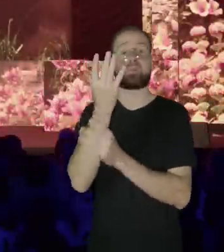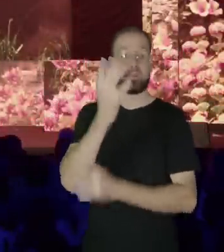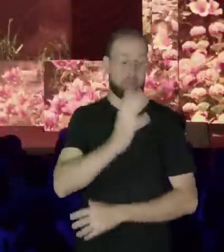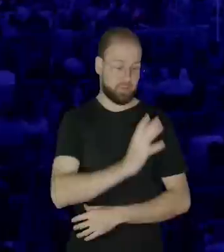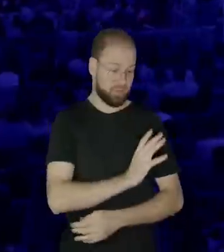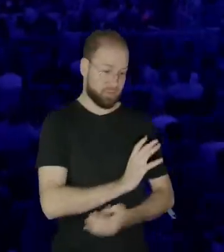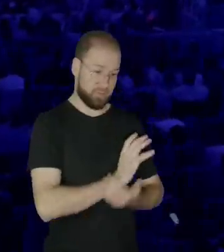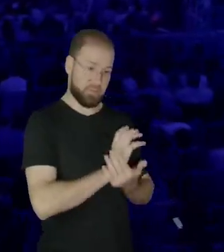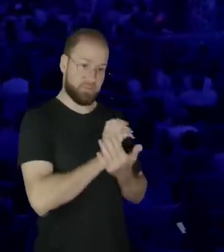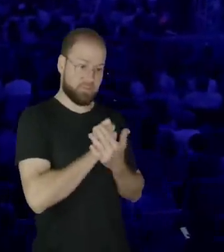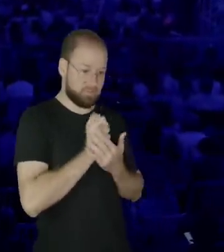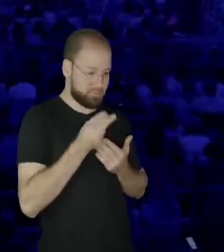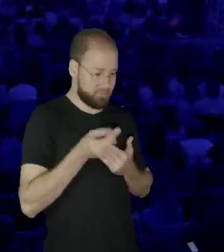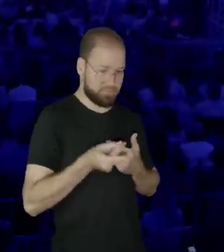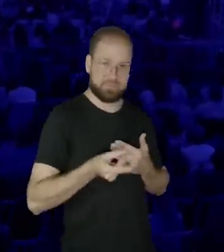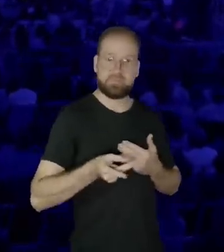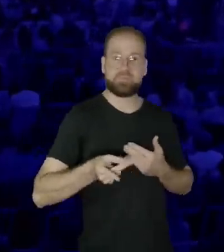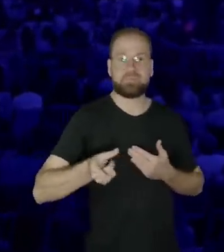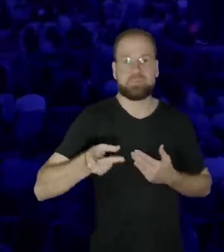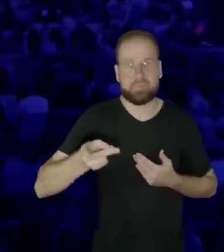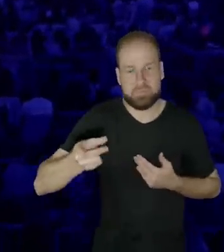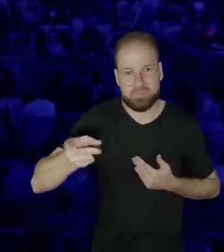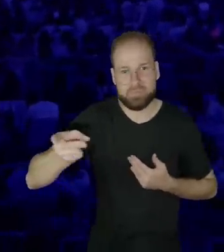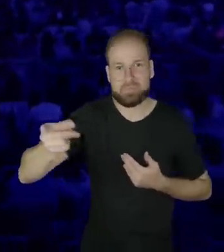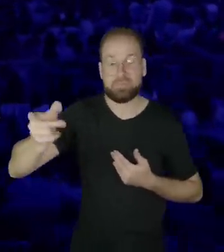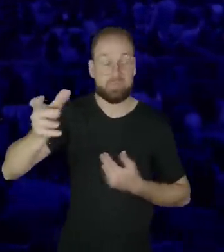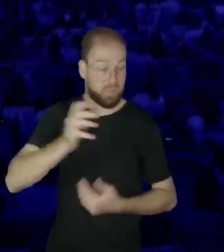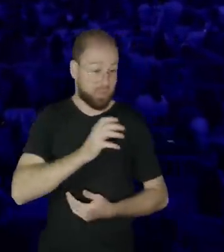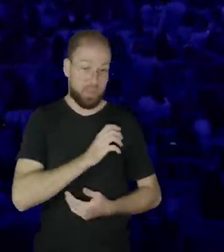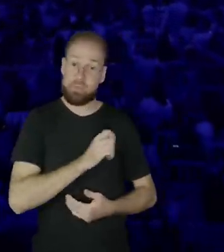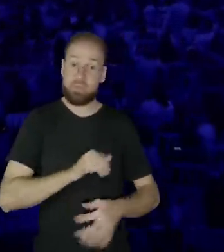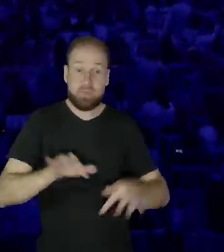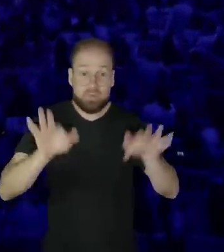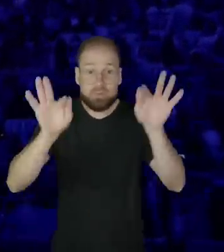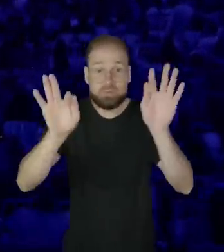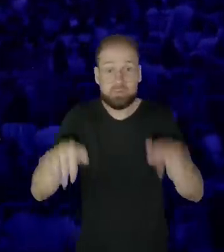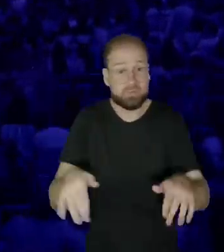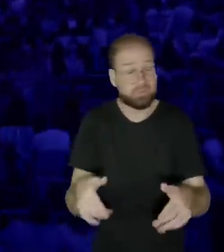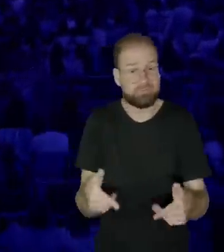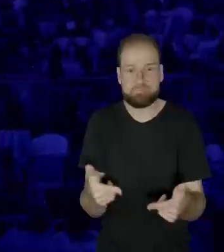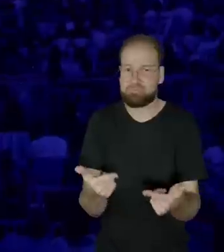imortal, a fonte do amor sem fim,